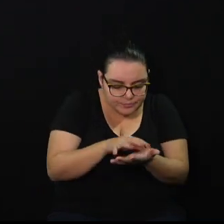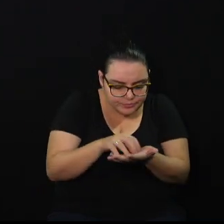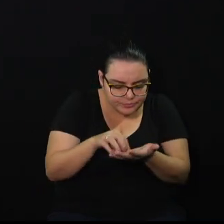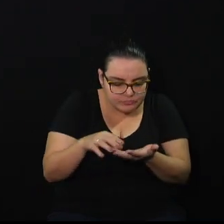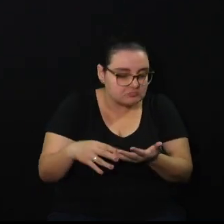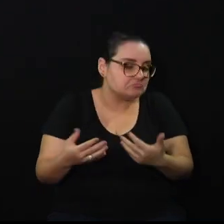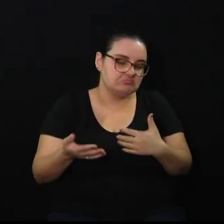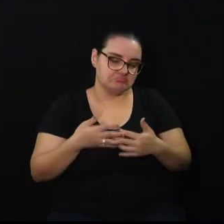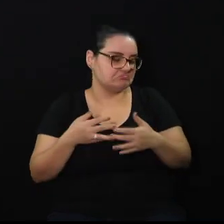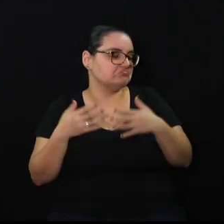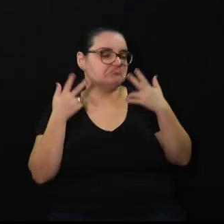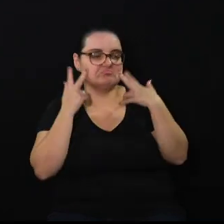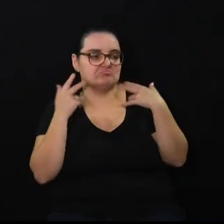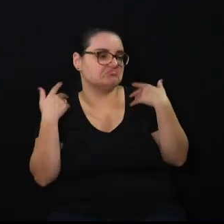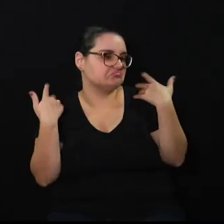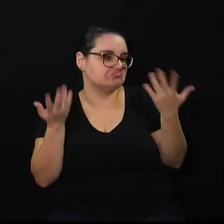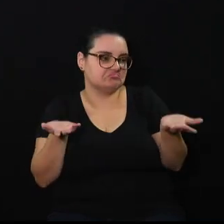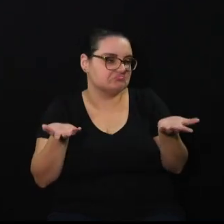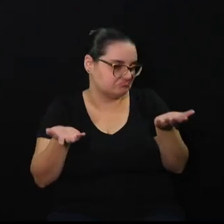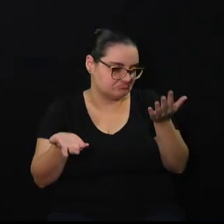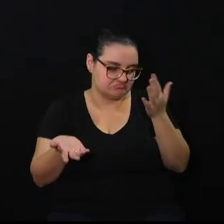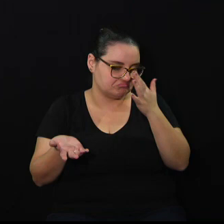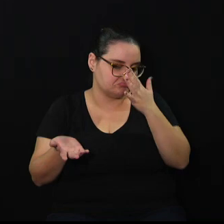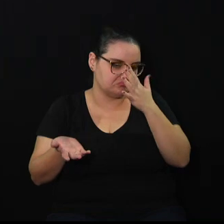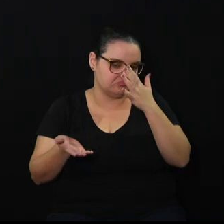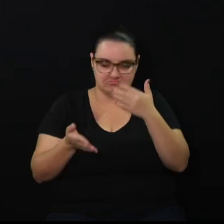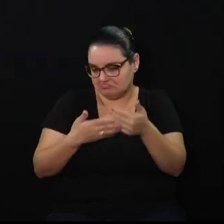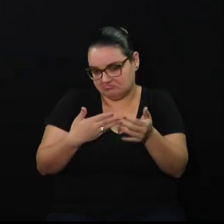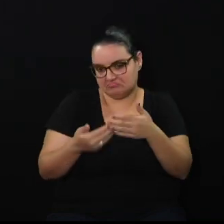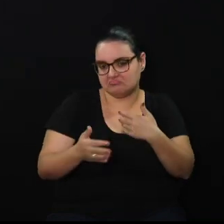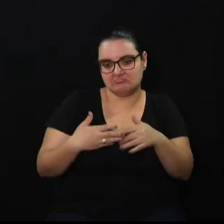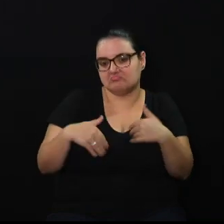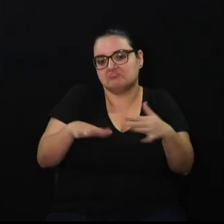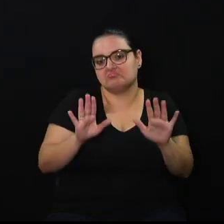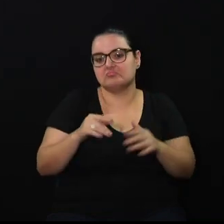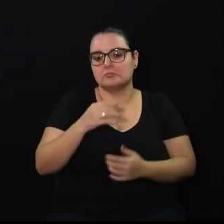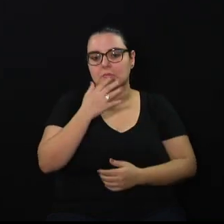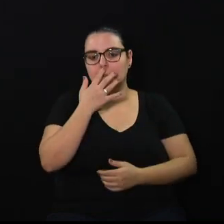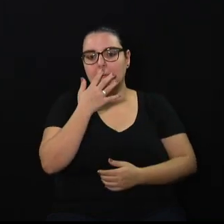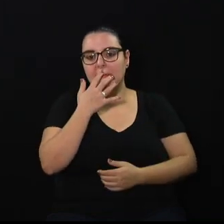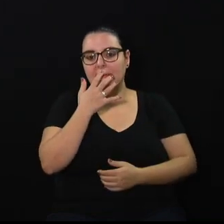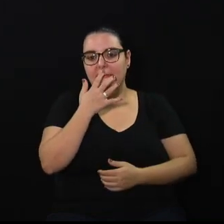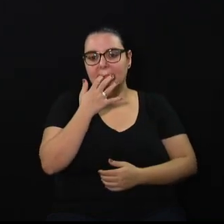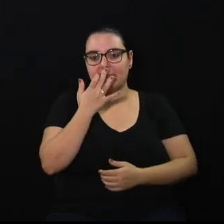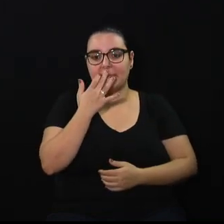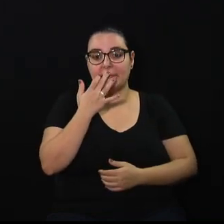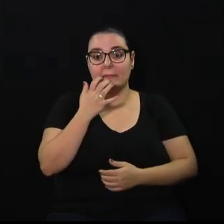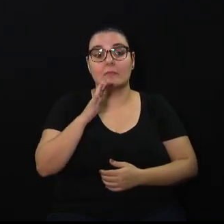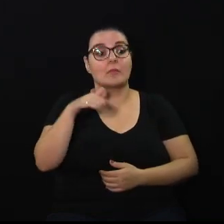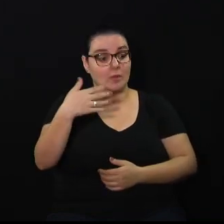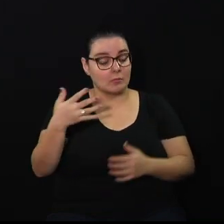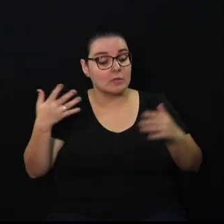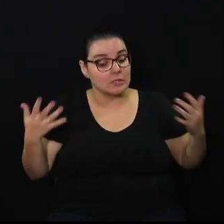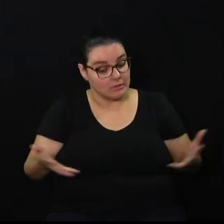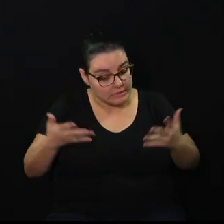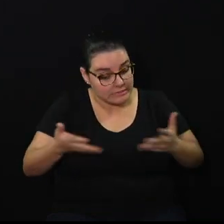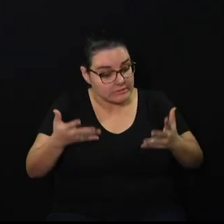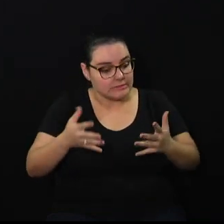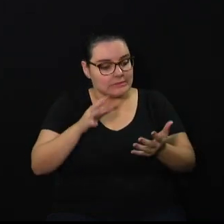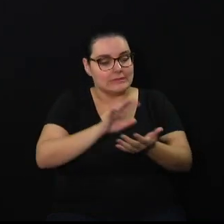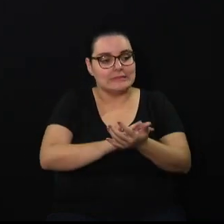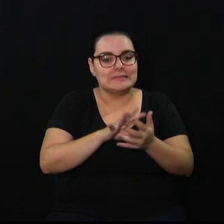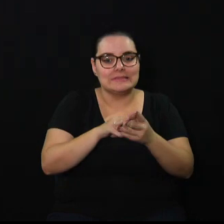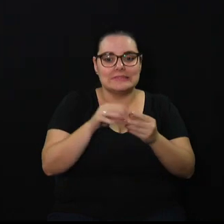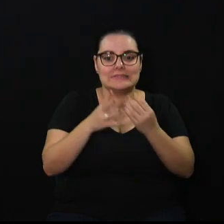tanto fez né falei pra ele tá limpo o que a gente precisa também estimular mais essa área tátil